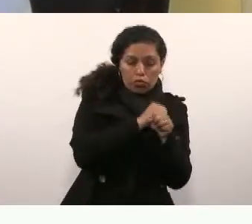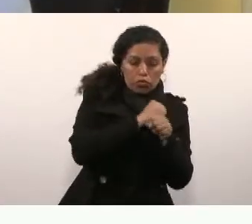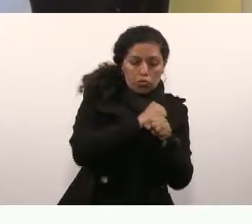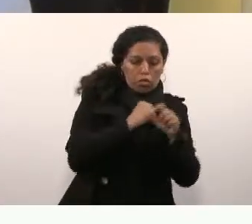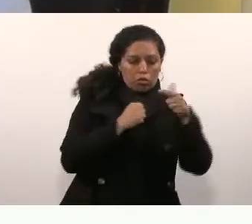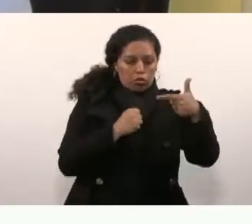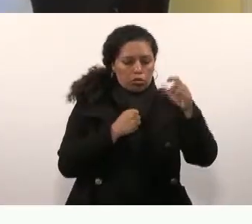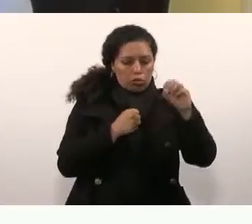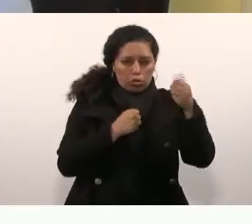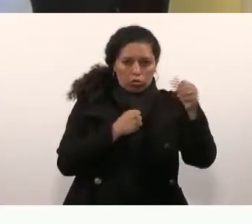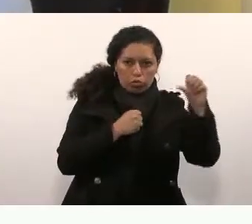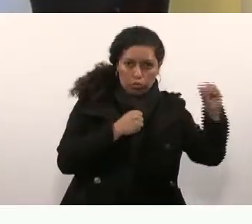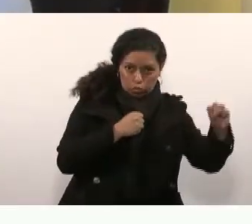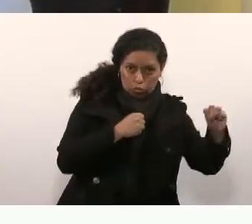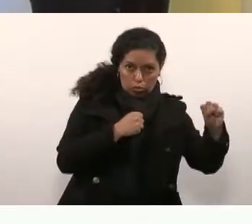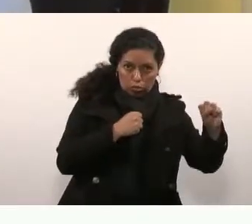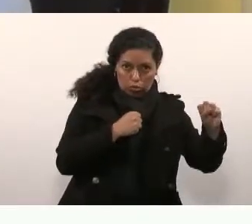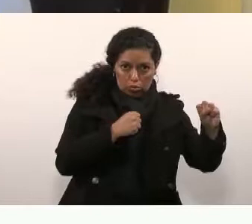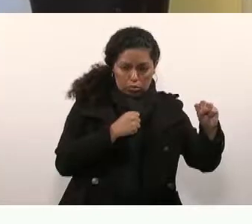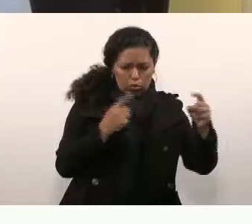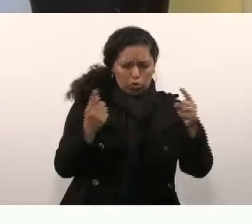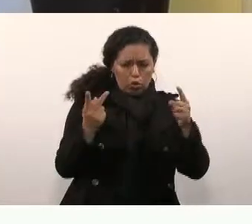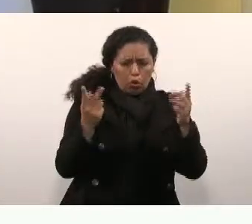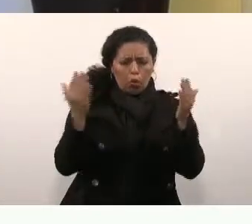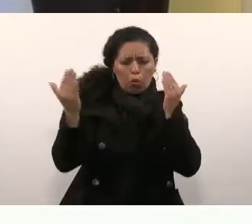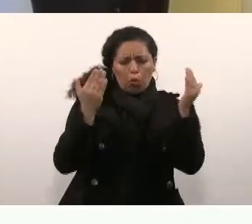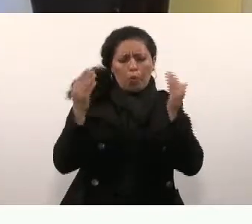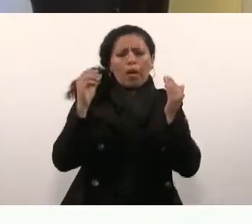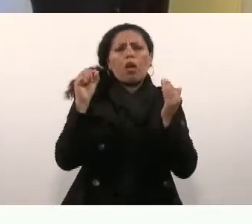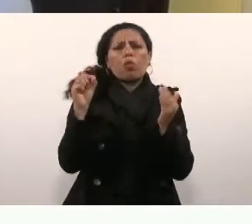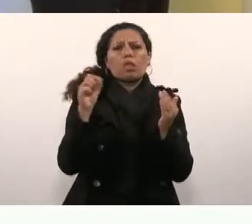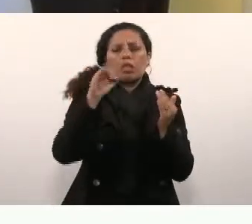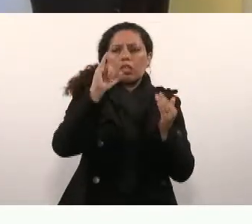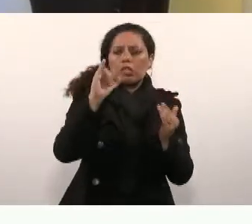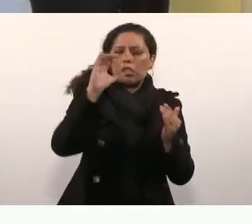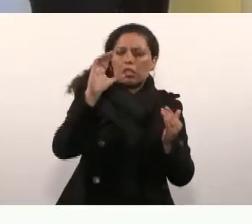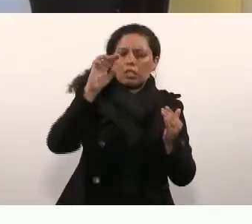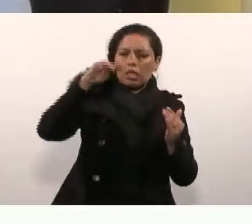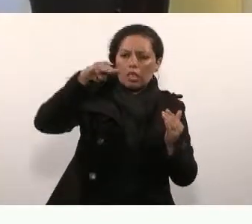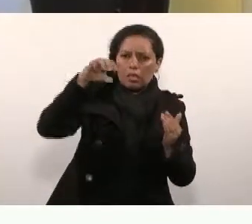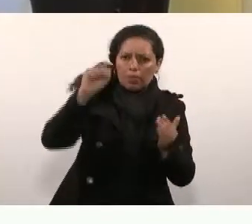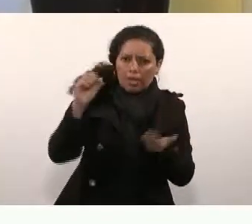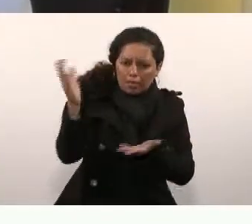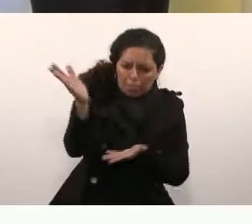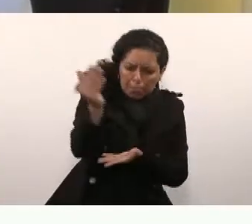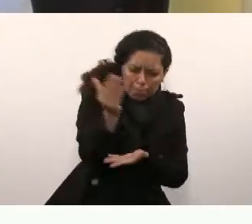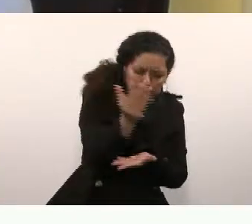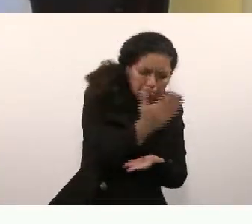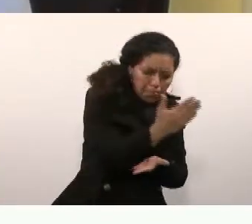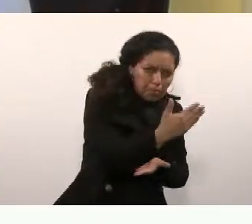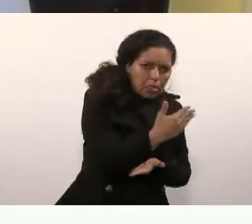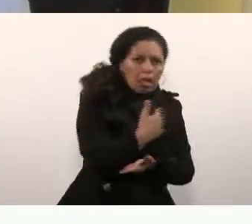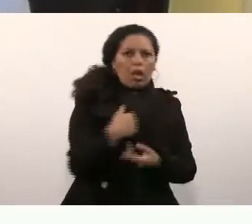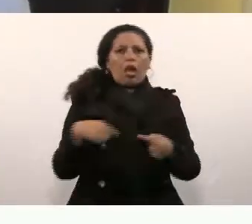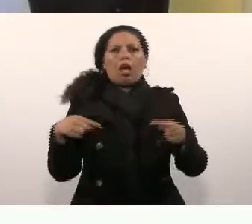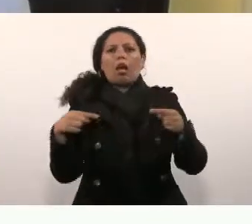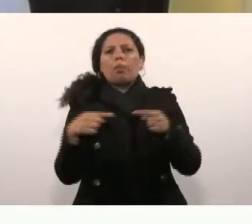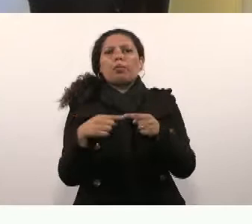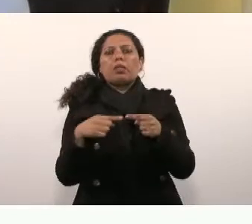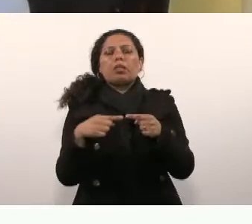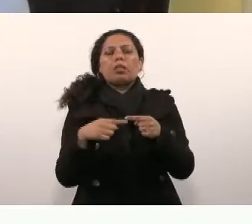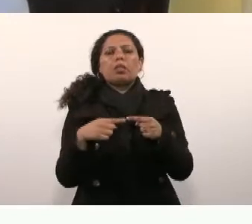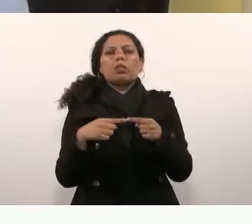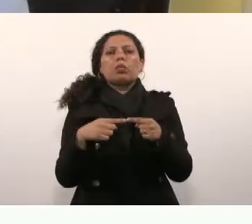à arrecadação do ICMS, do ICMS referente ao